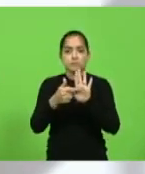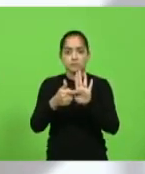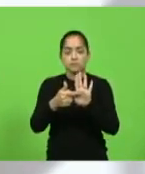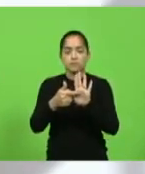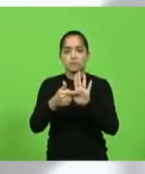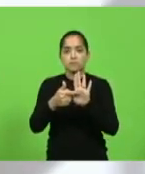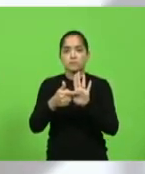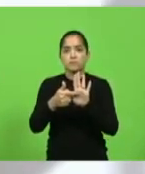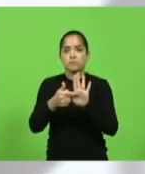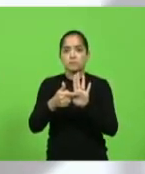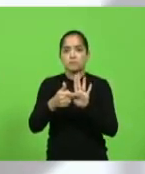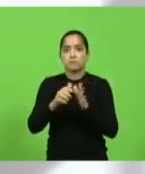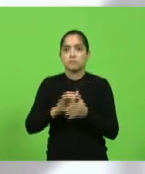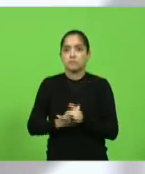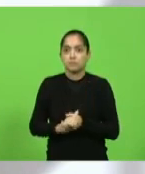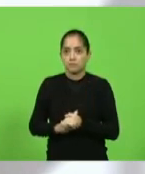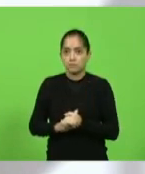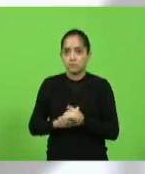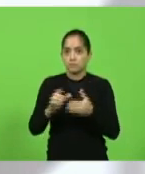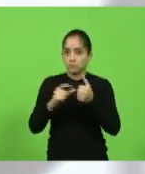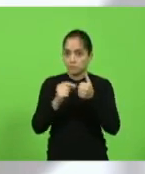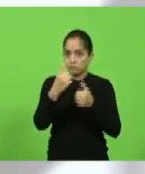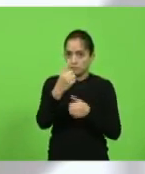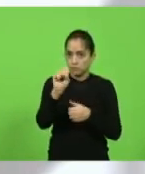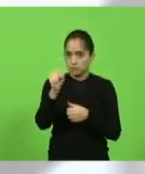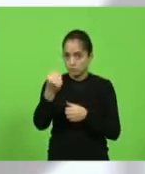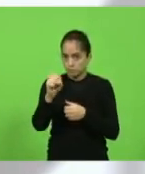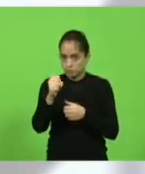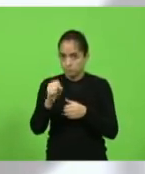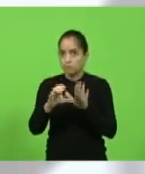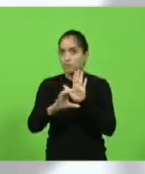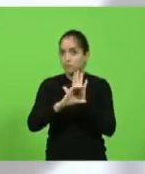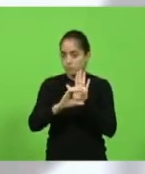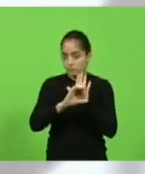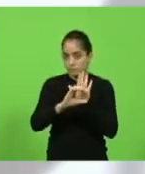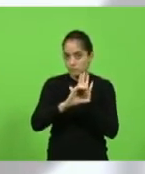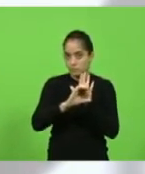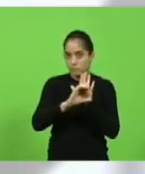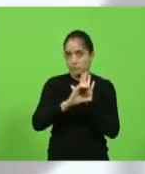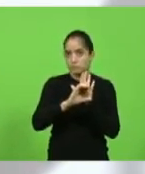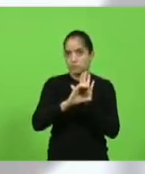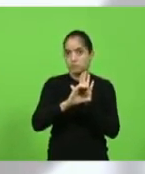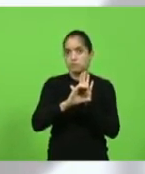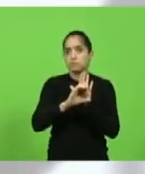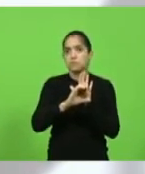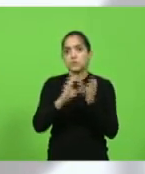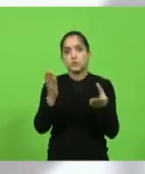com as ressalvas do artigo 18 do mesmo Código de Processo Penal.